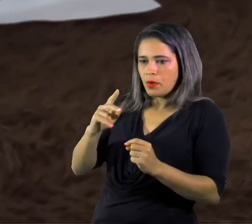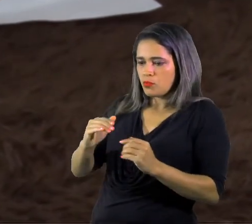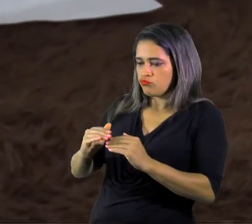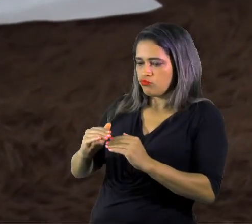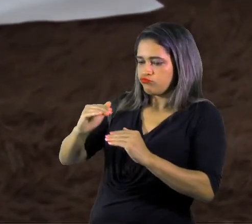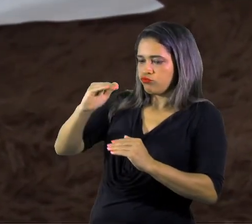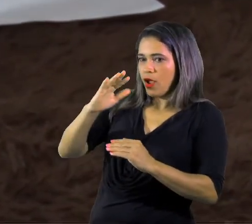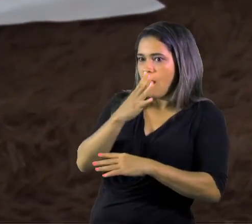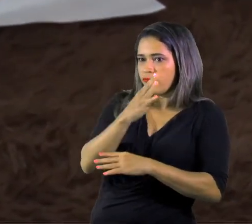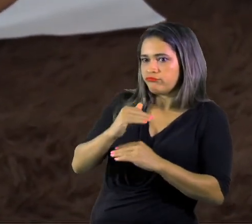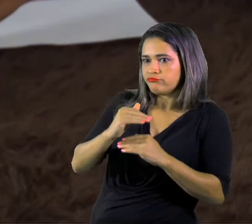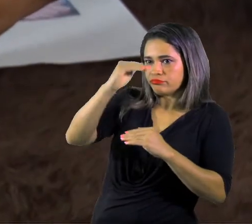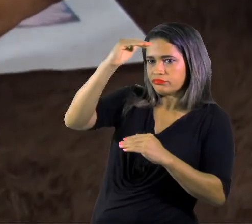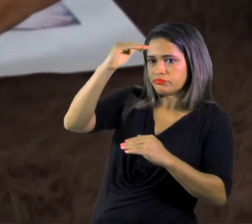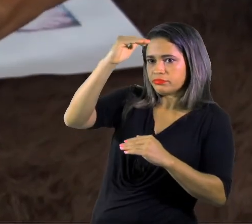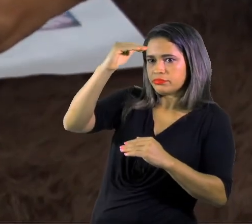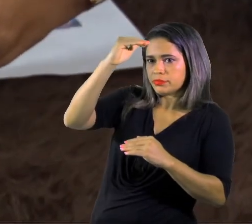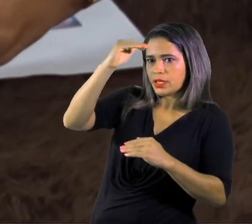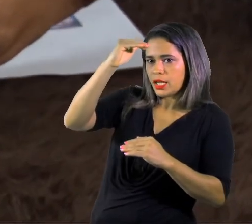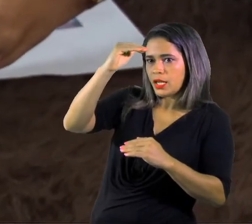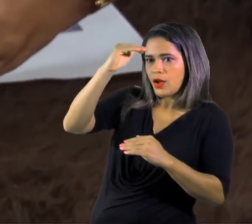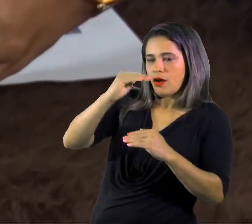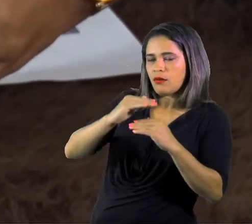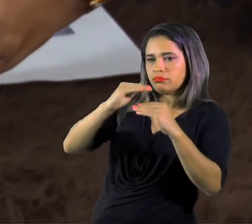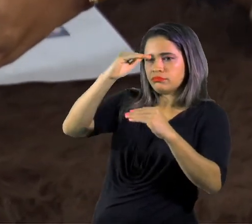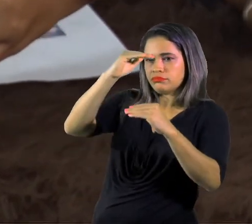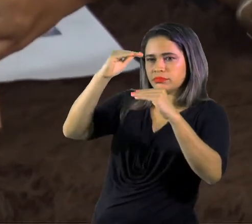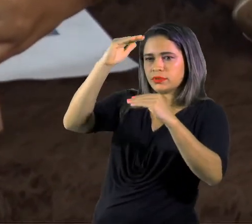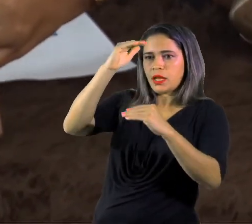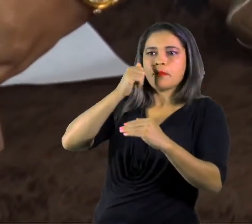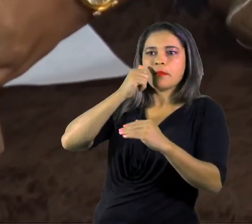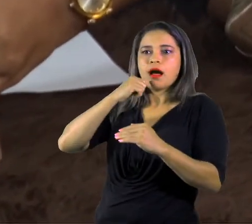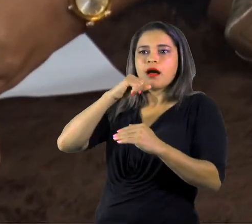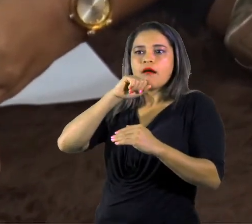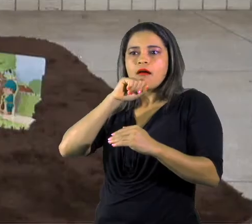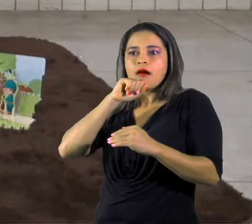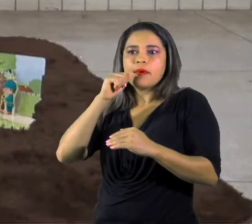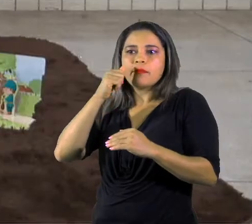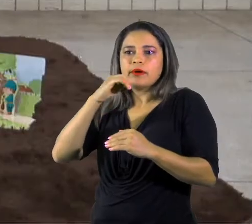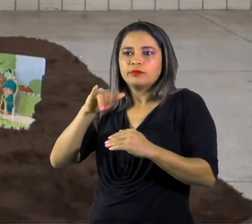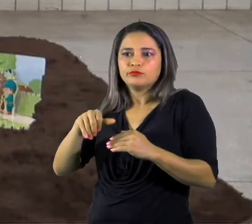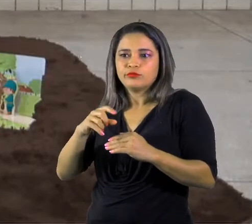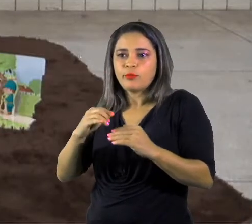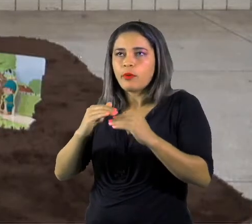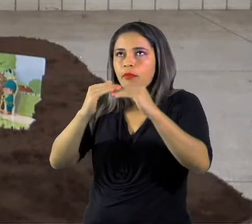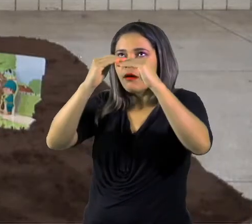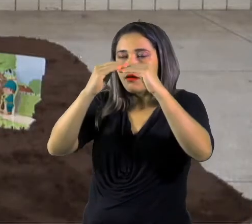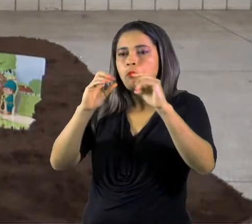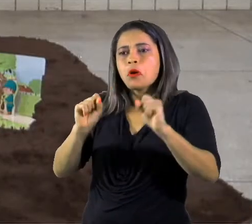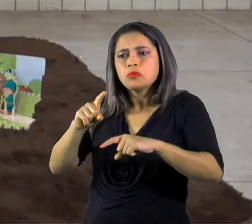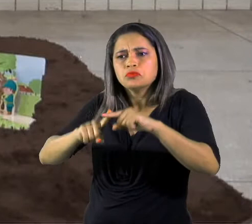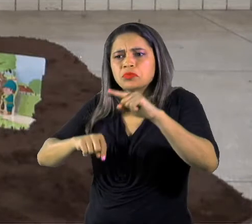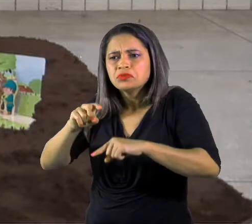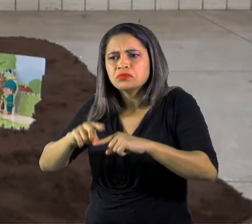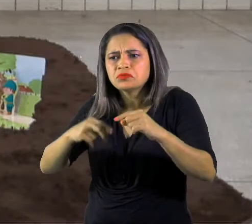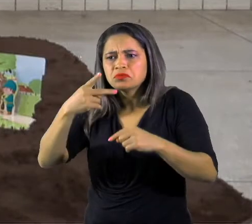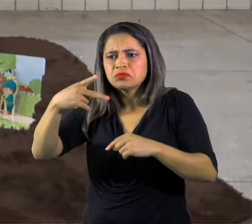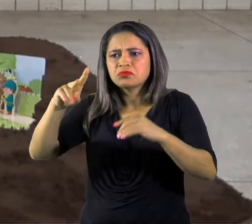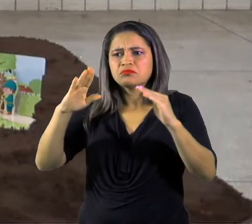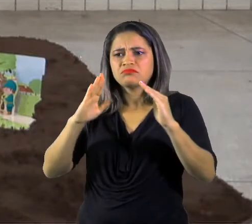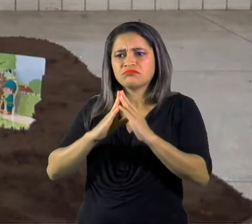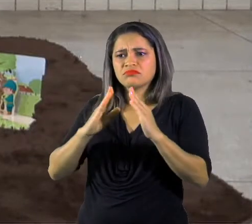pouco maior que a mamãe e o João. E assim, com os materiais que a gente tem em casa, a gente pode